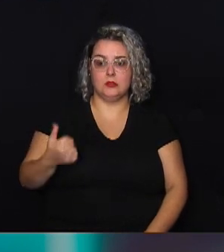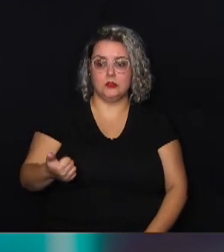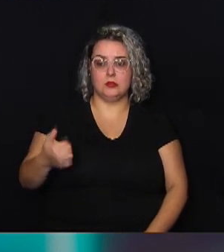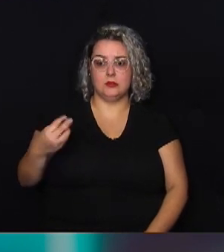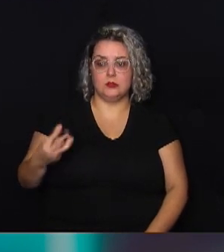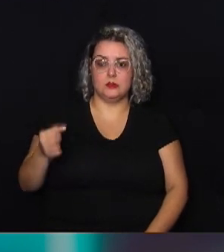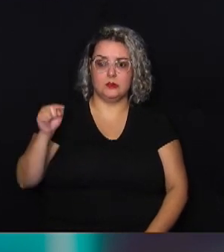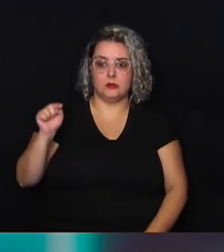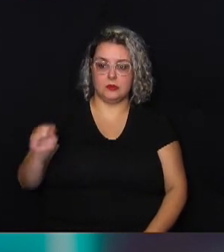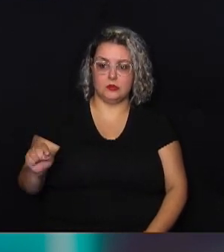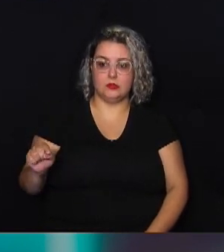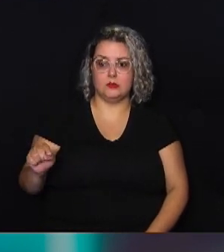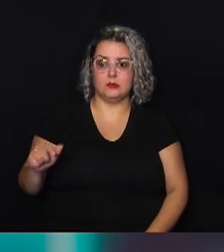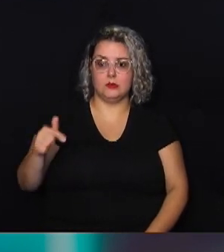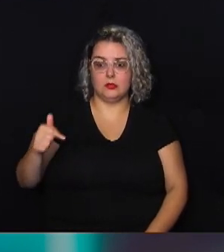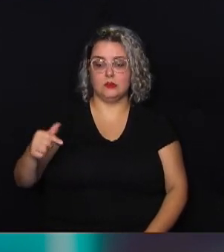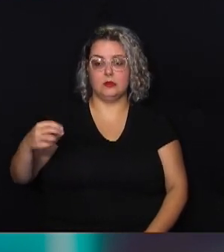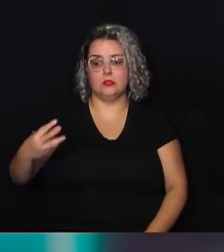589.613.639.